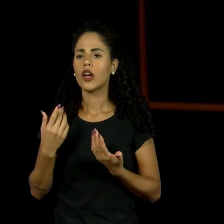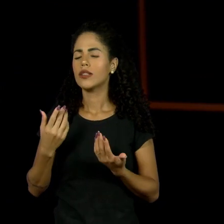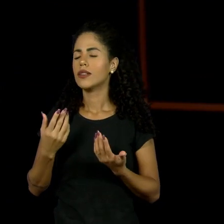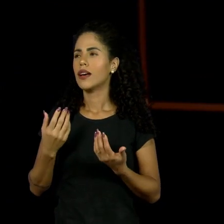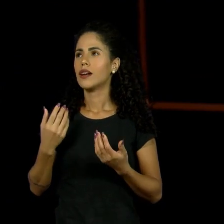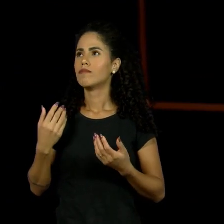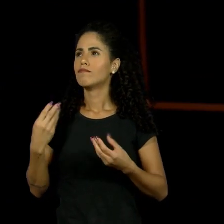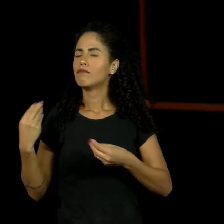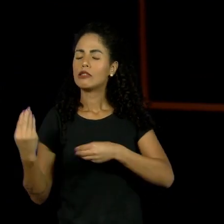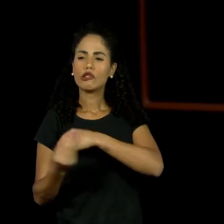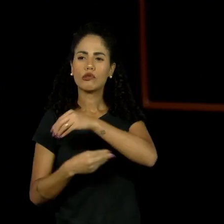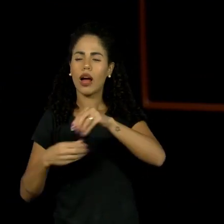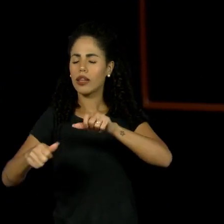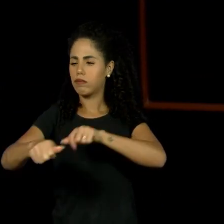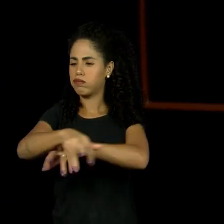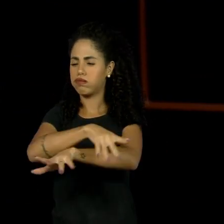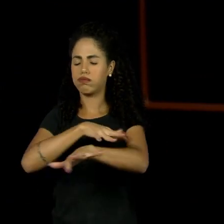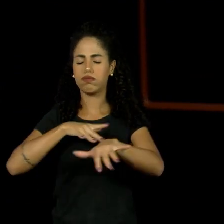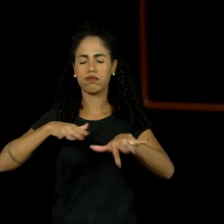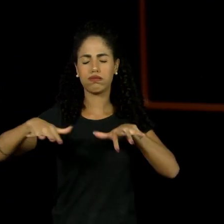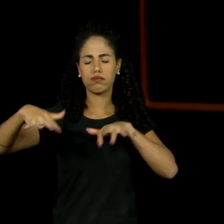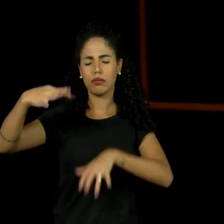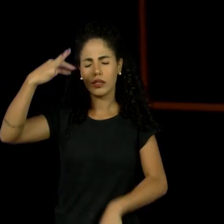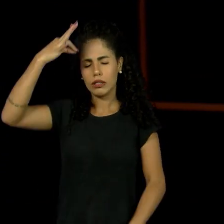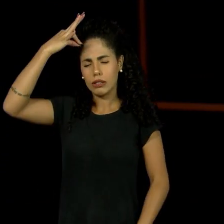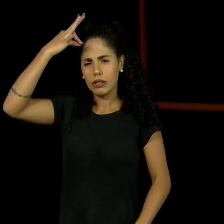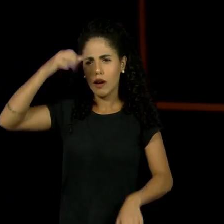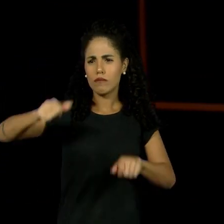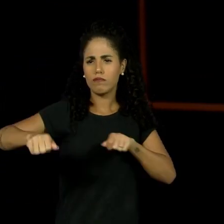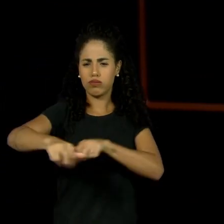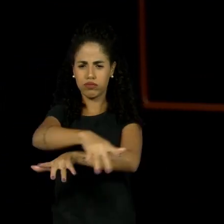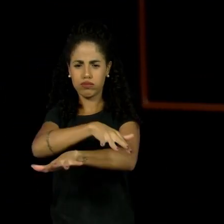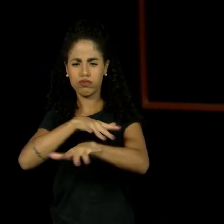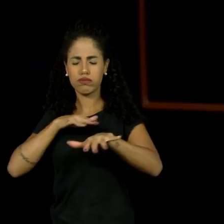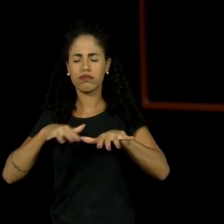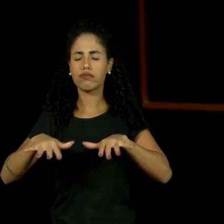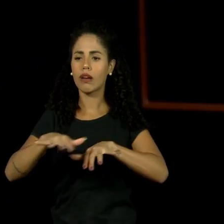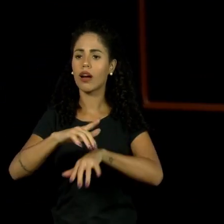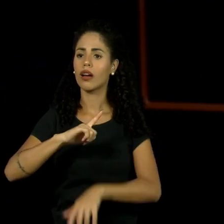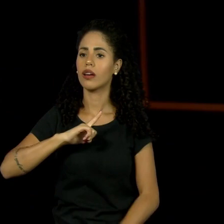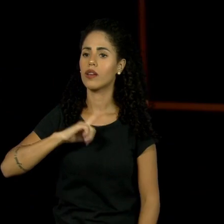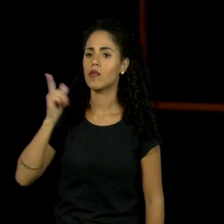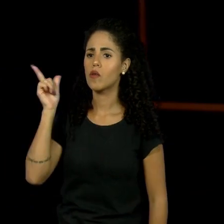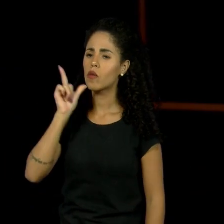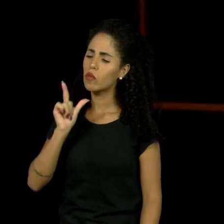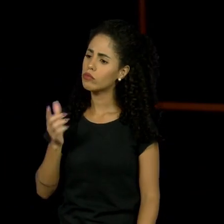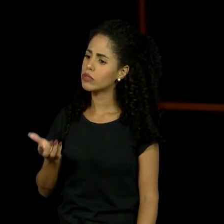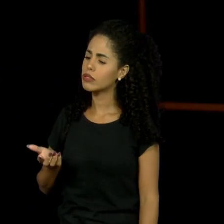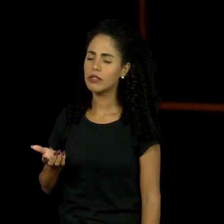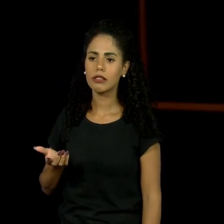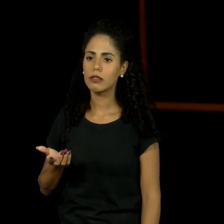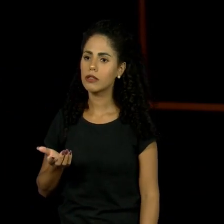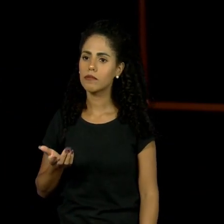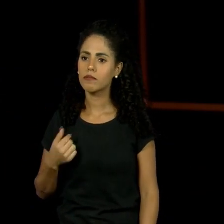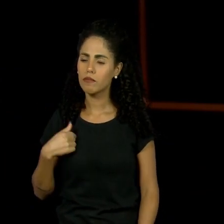espiritualidade, assim, tão profundo, que eu consegui não sentir a dor,